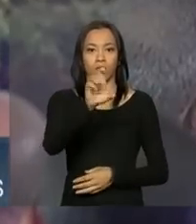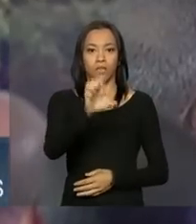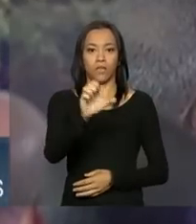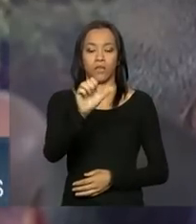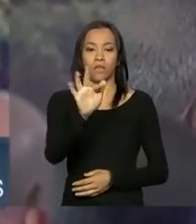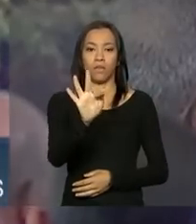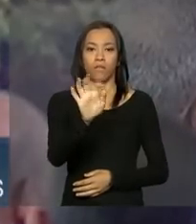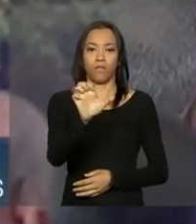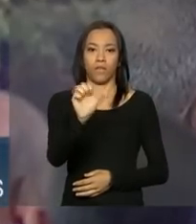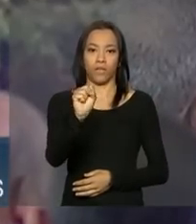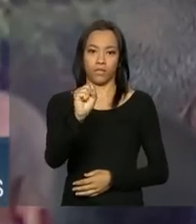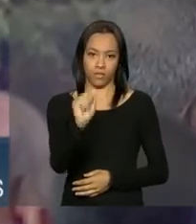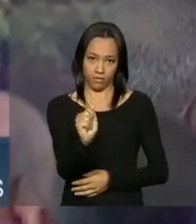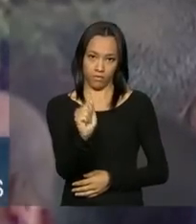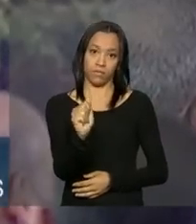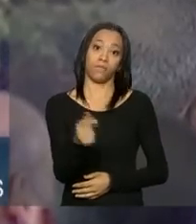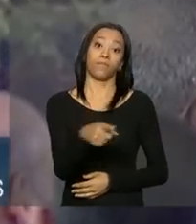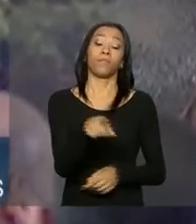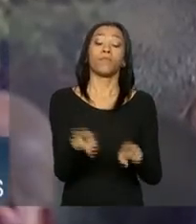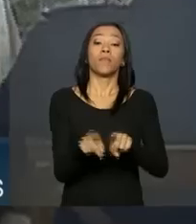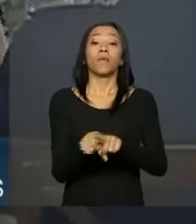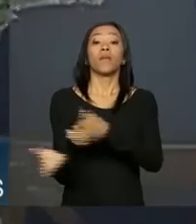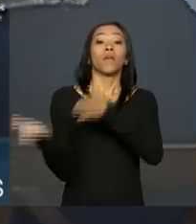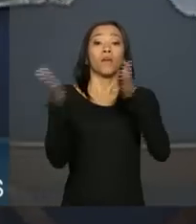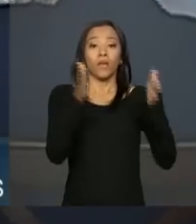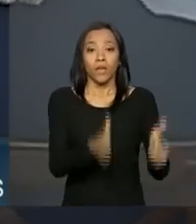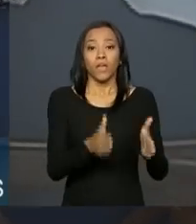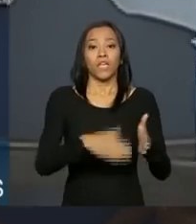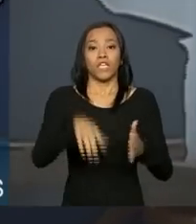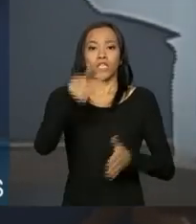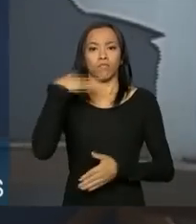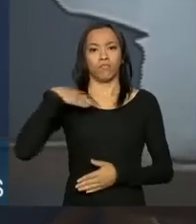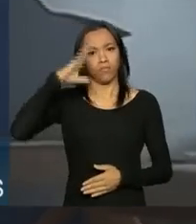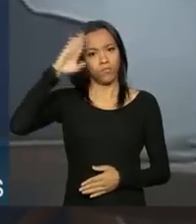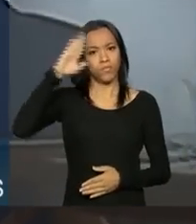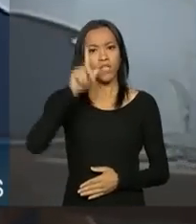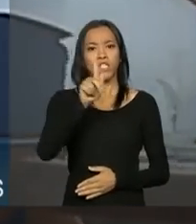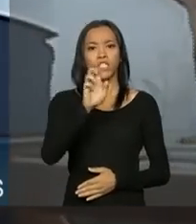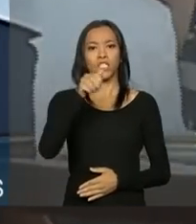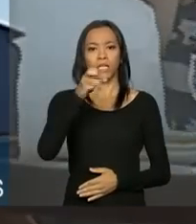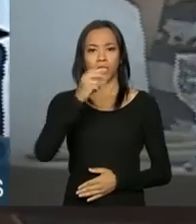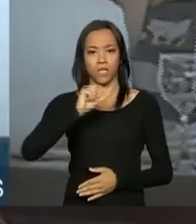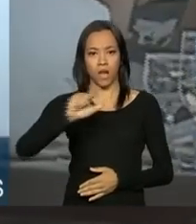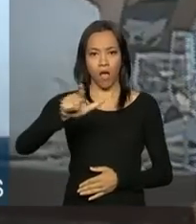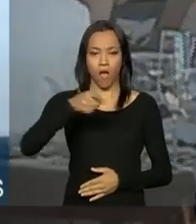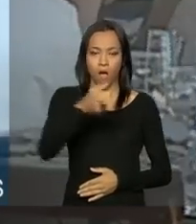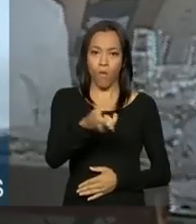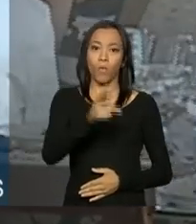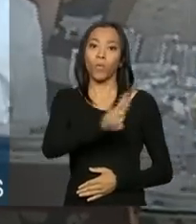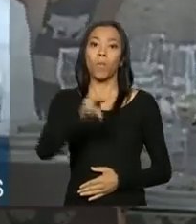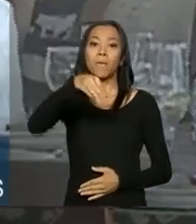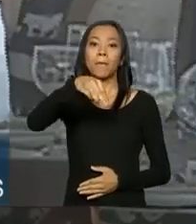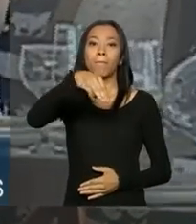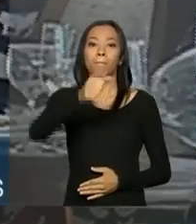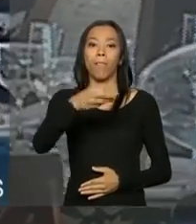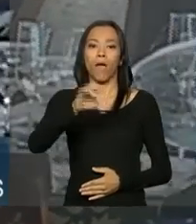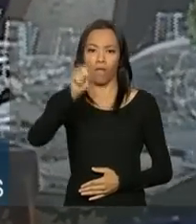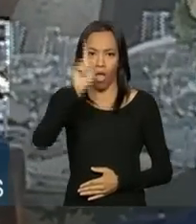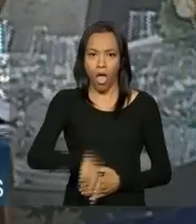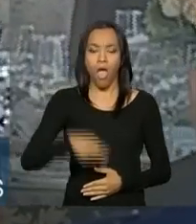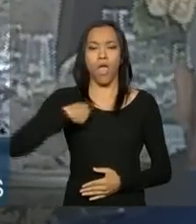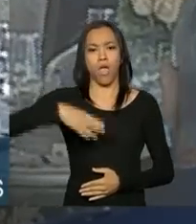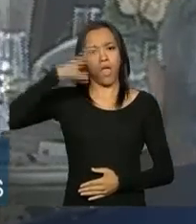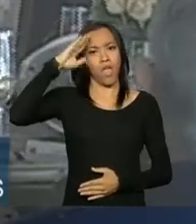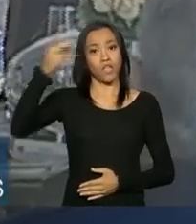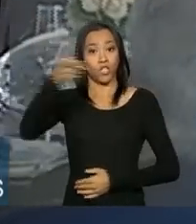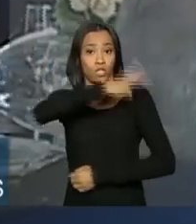Luna. O general de divisão, Marcos Antônio Amaro, chefe da